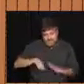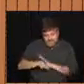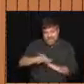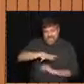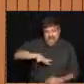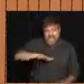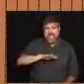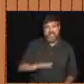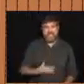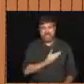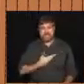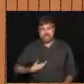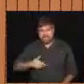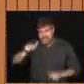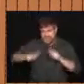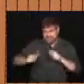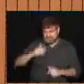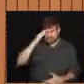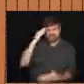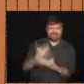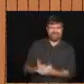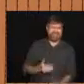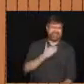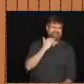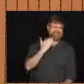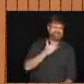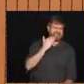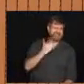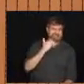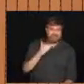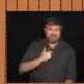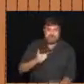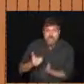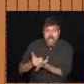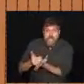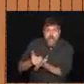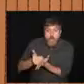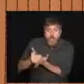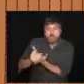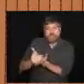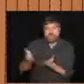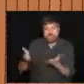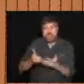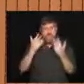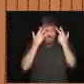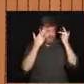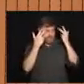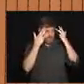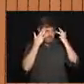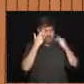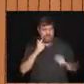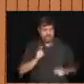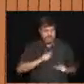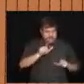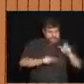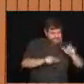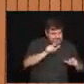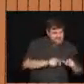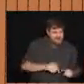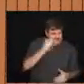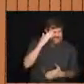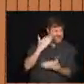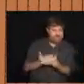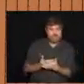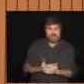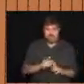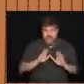O ceticismo diante de uma coisa que está começando, ele é natural. Mas o ceticismo,